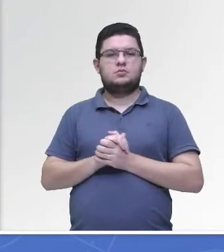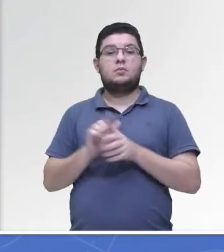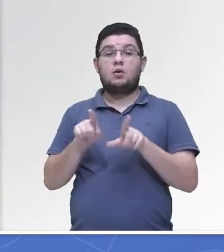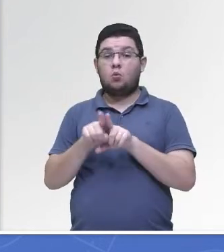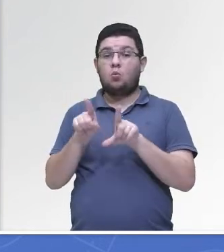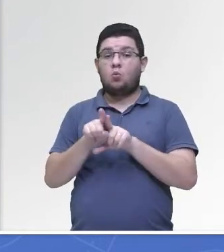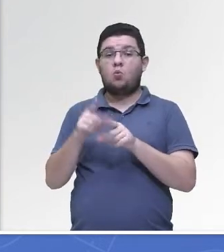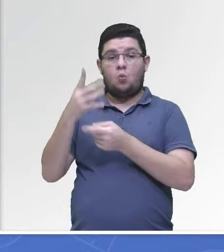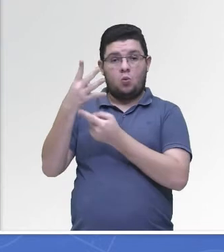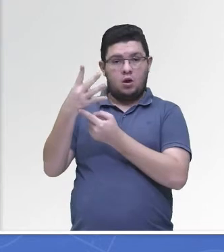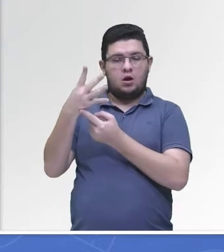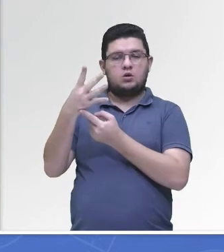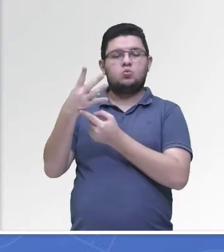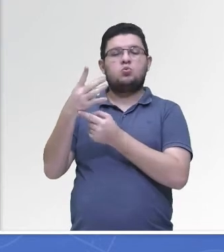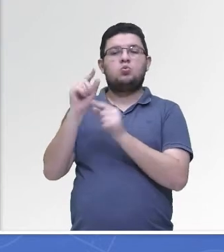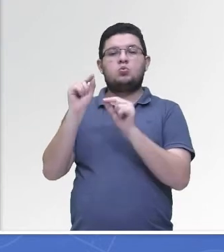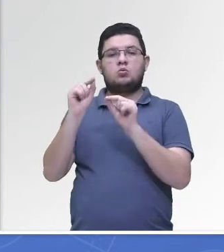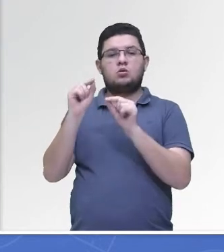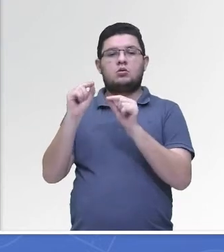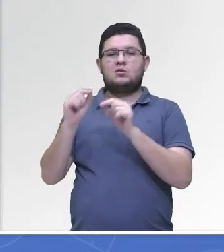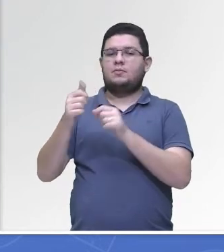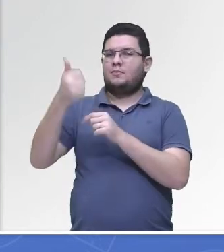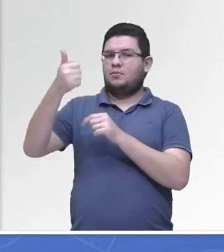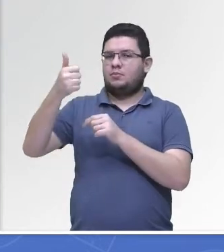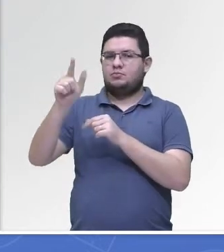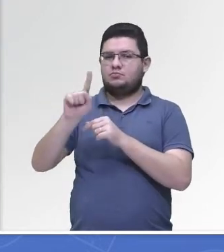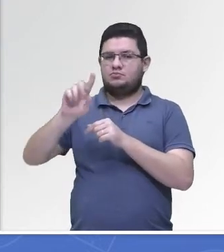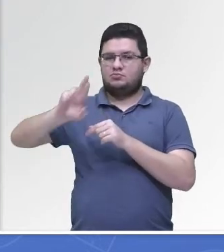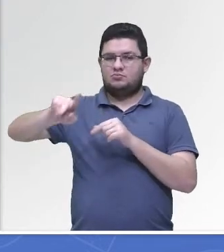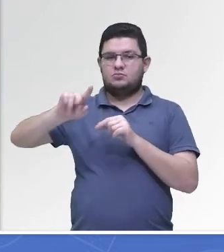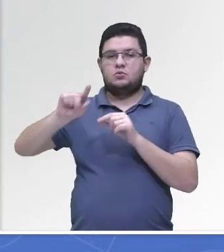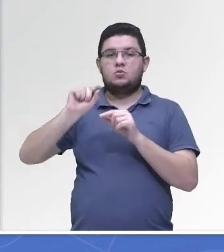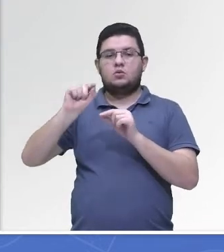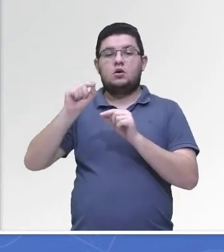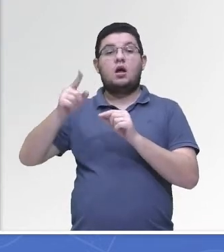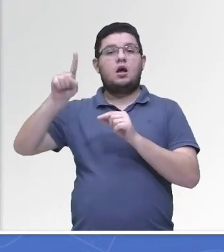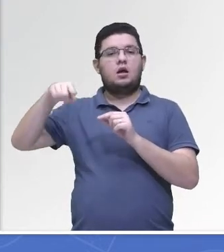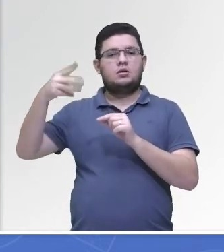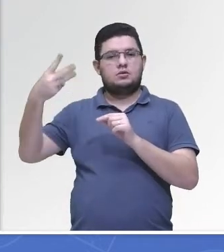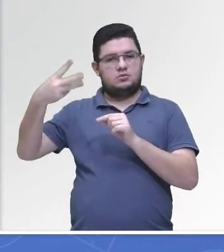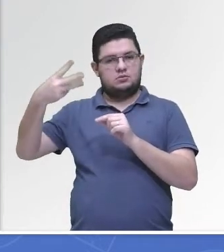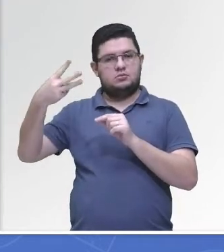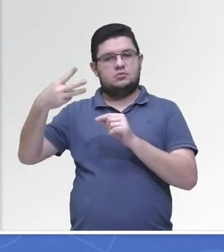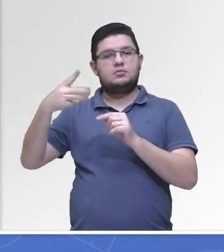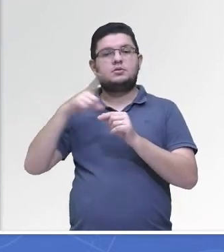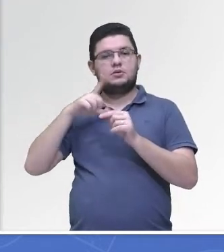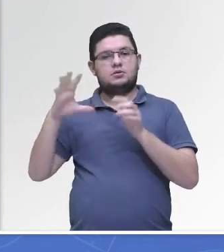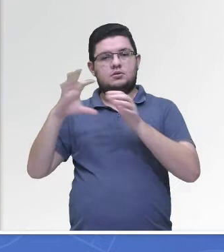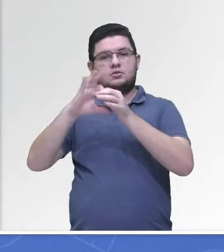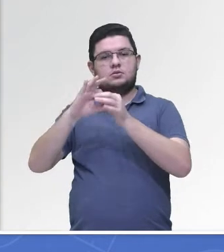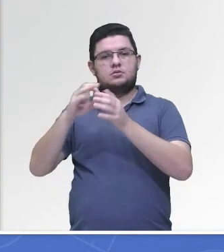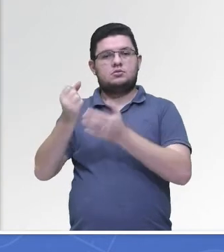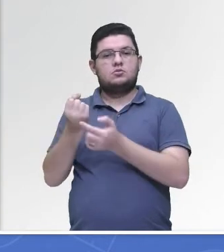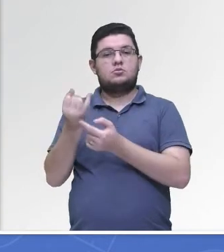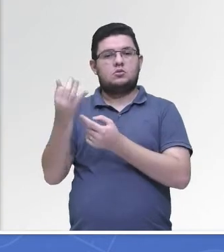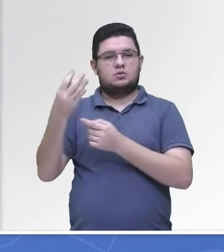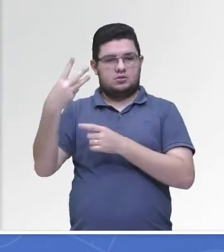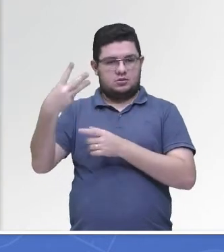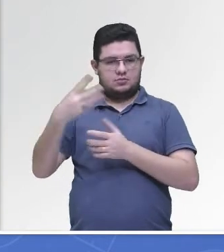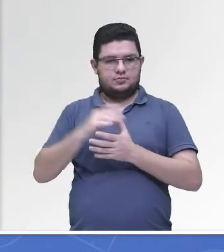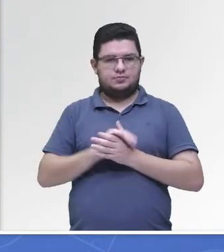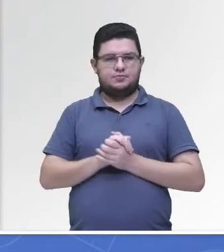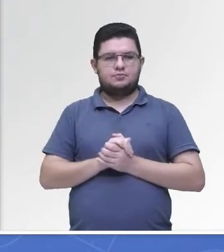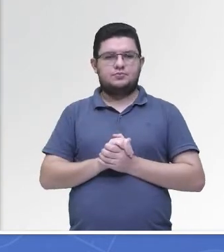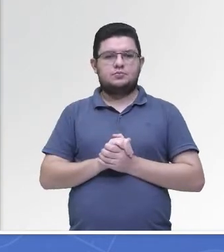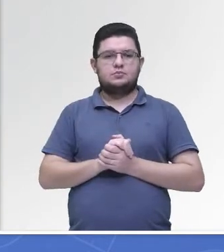ele está ligado a 3 carbonos. Portanto, a primeira afirmativa é falsa. A segunda, o carbono 3 se classifica